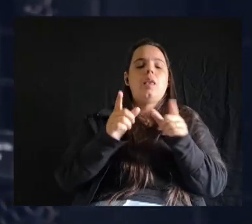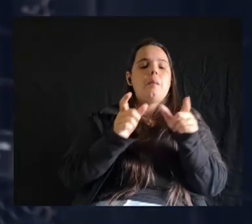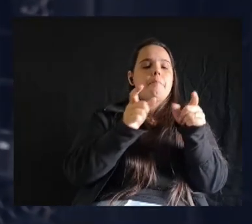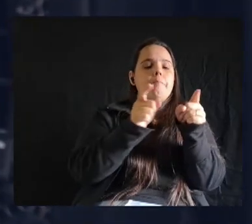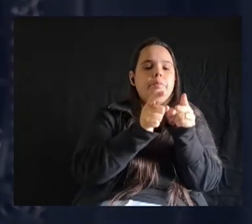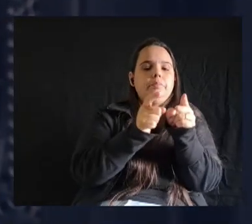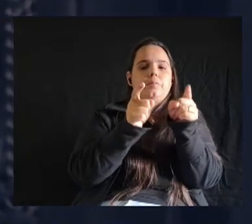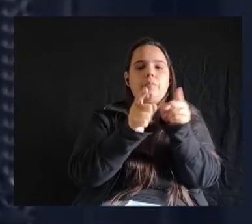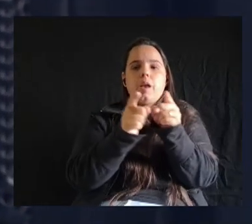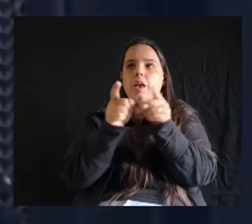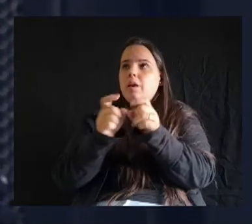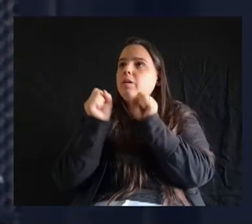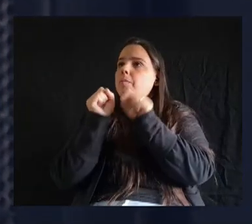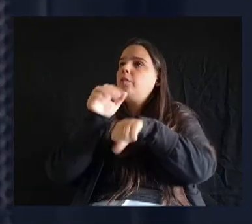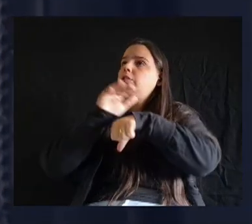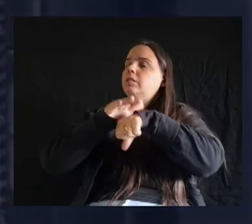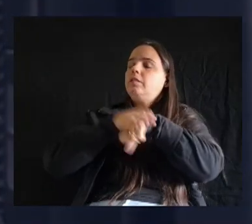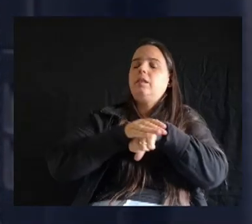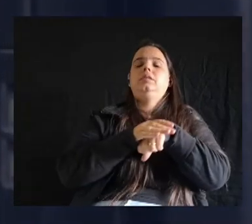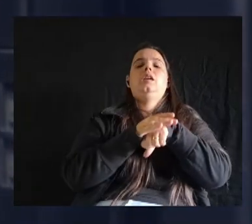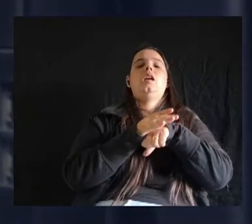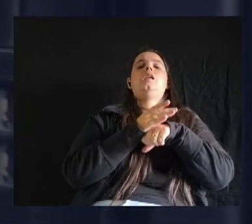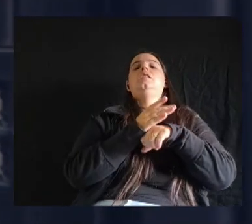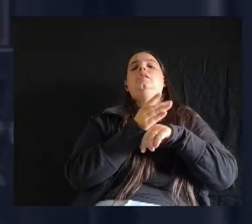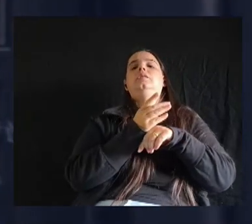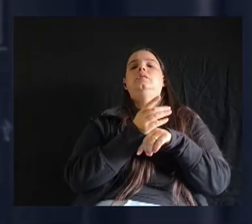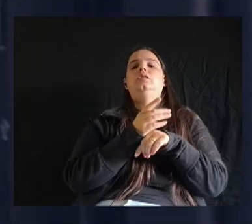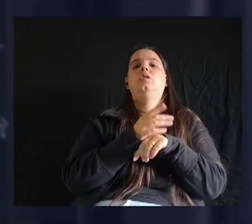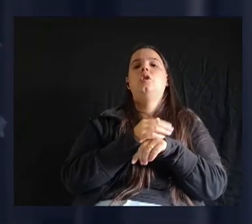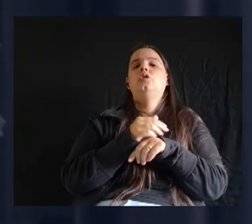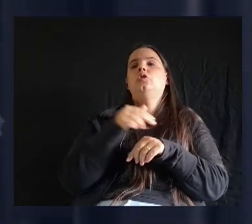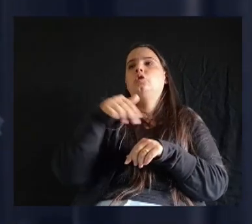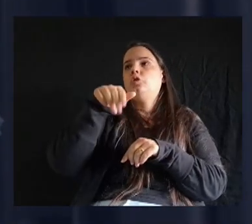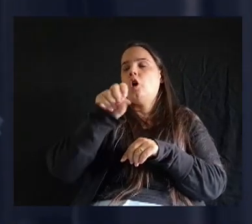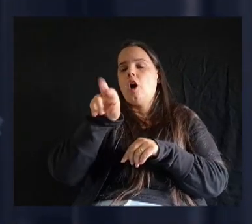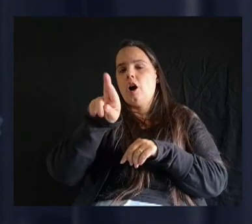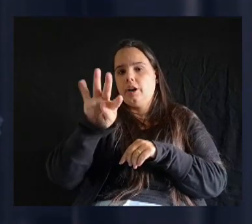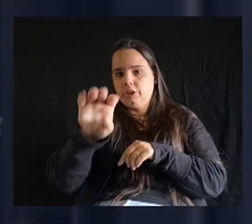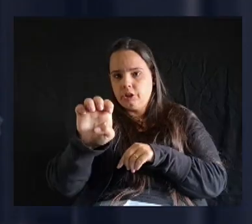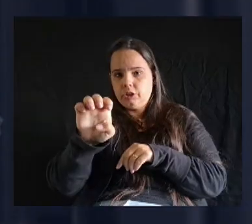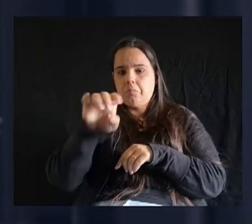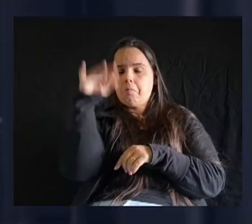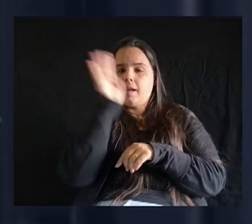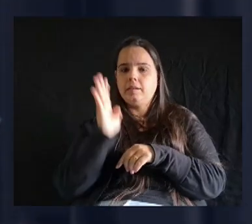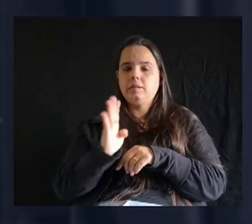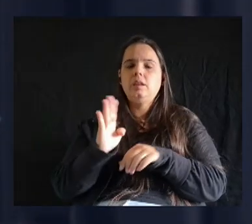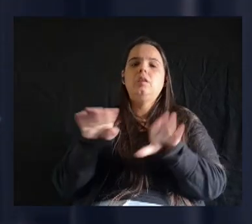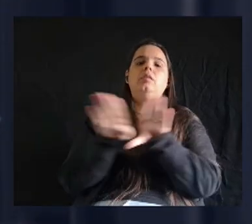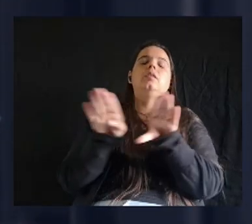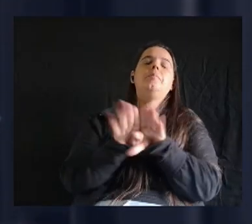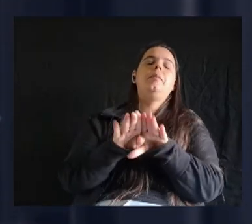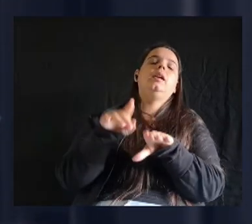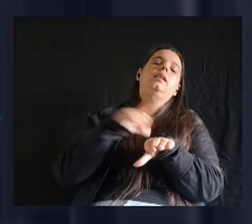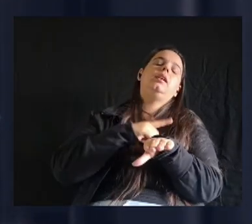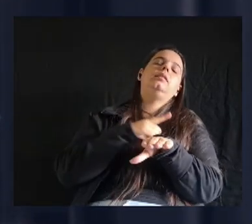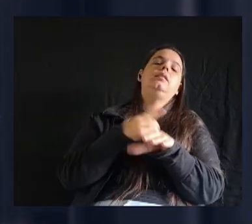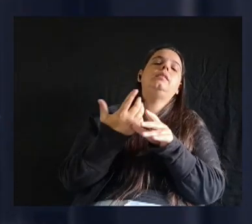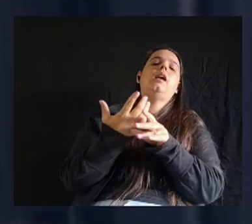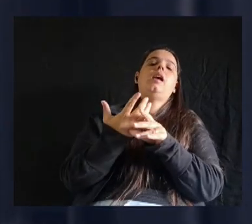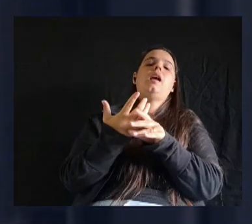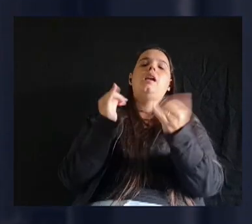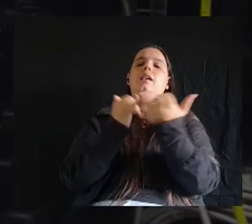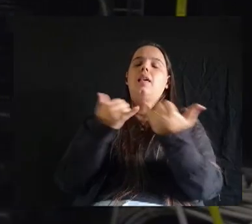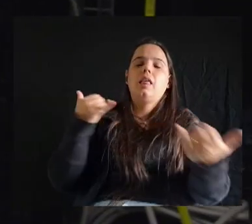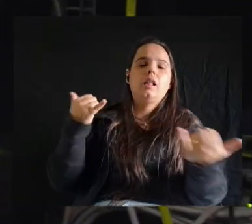em regiões como, por exemplo, o Nordeste do Brasil, que tem abundância de recursos de energia renovável,